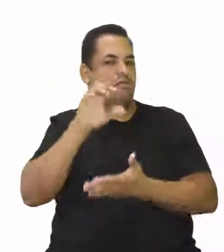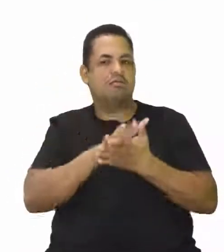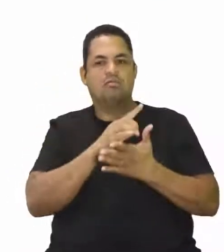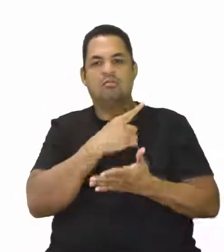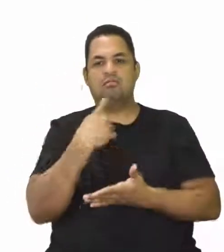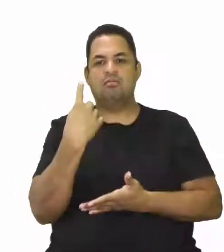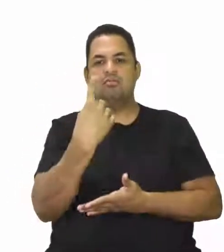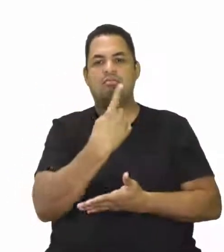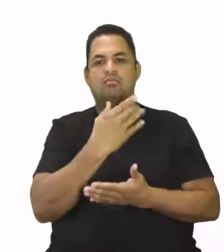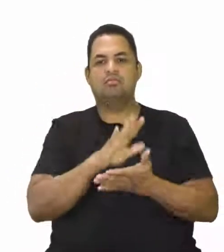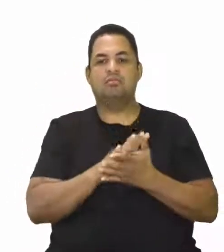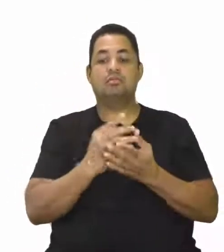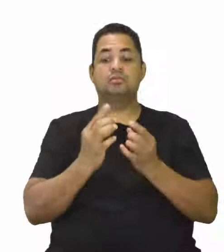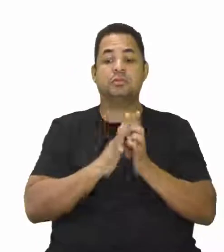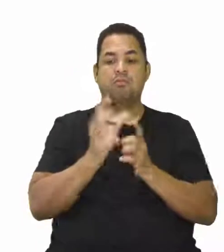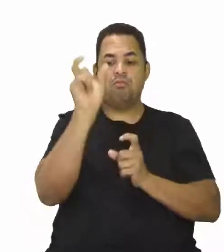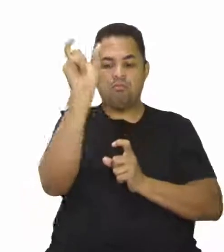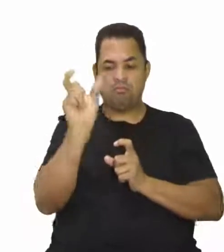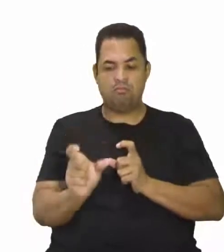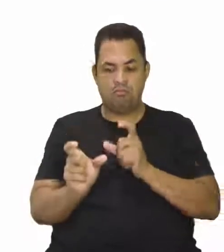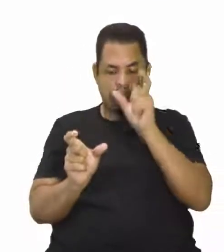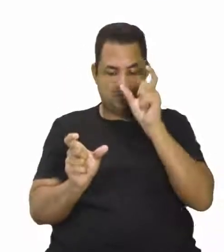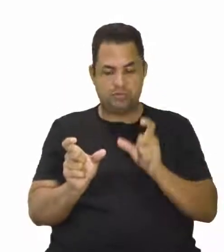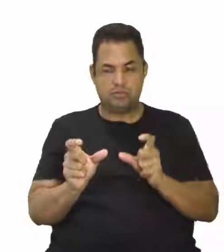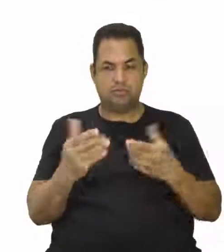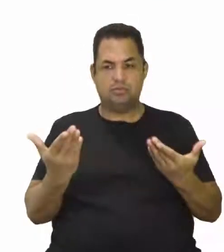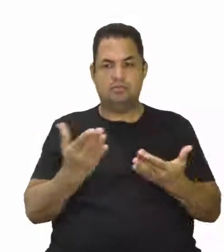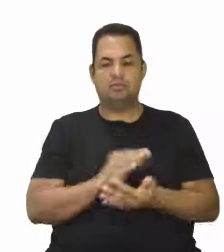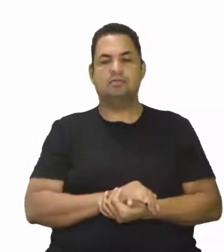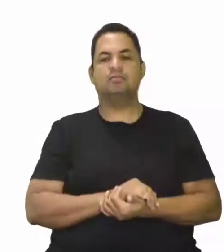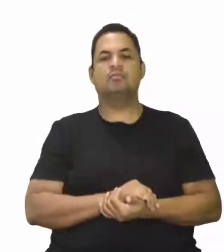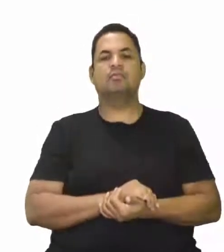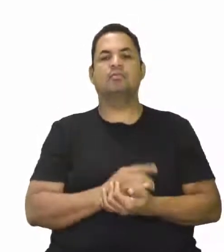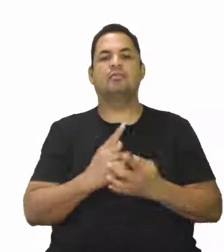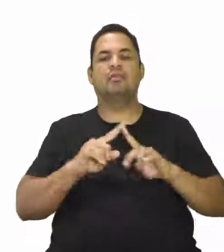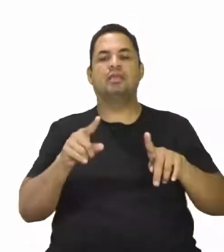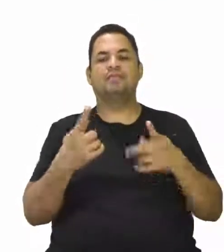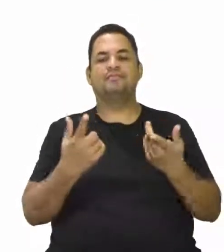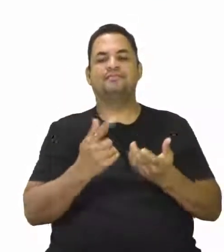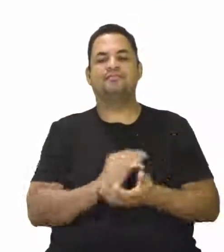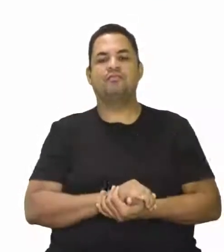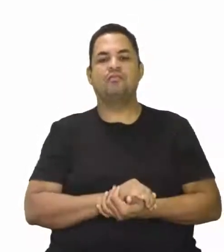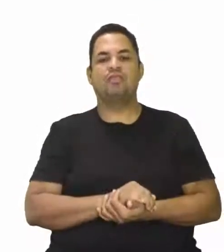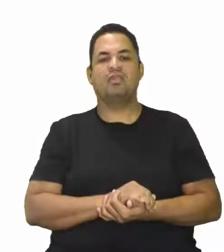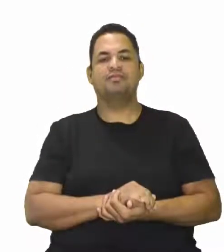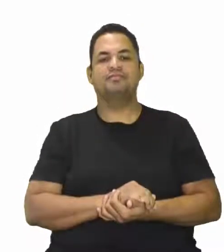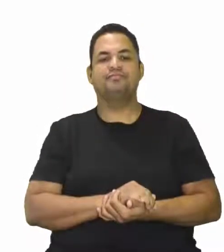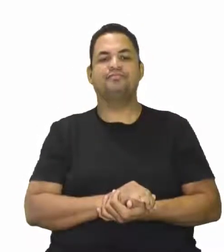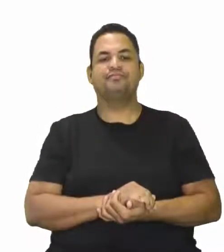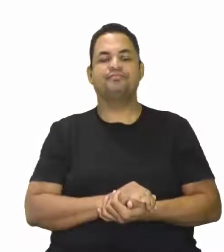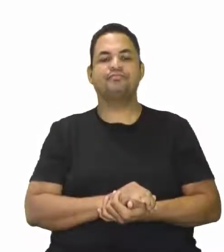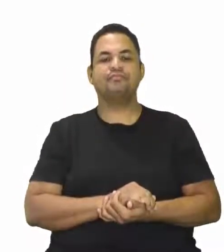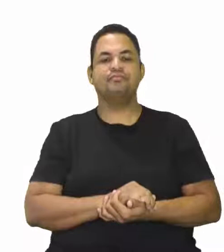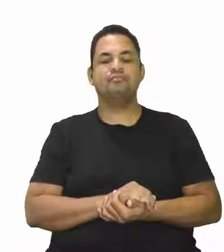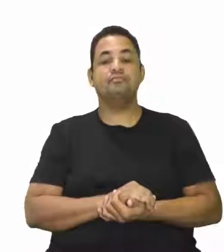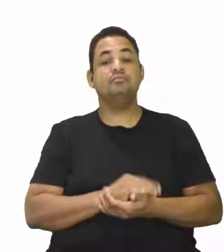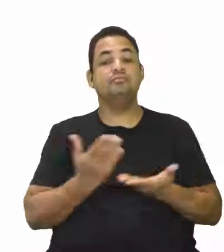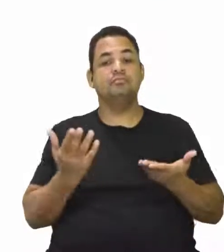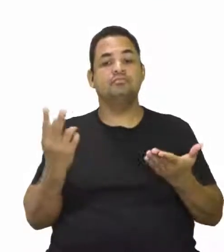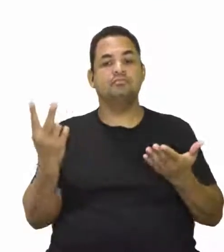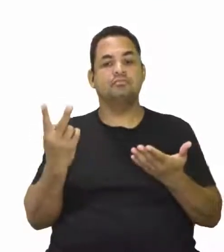nosso interlocutor, certo? No entanto, como nós já dissemos aqui, nem sempre isso